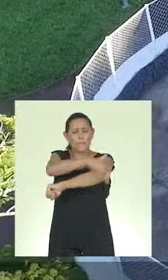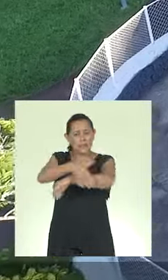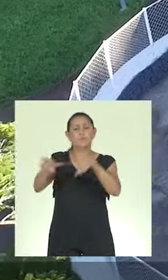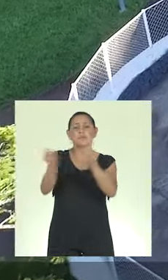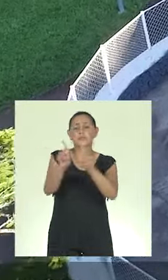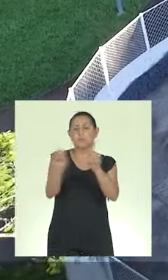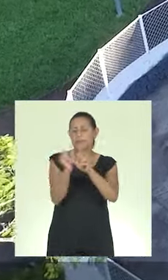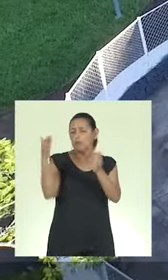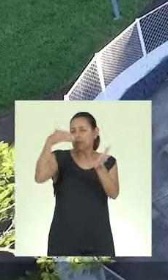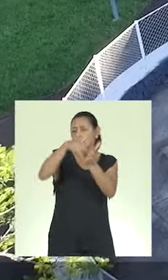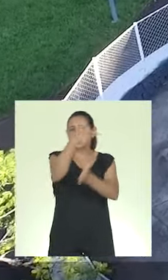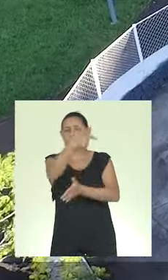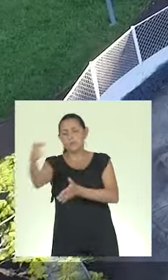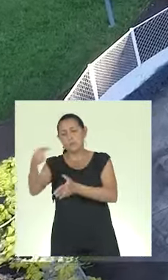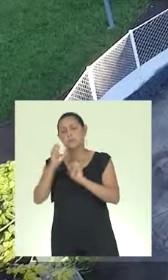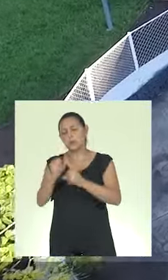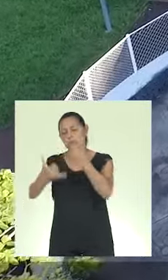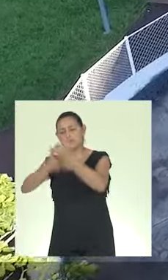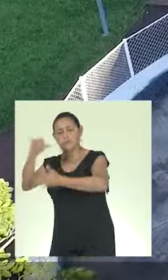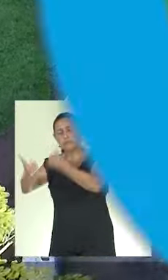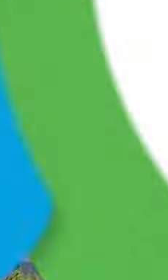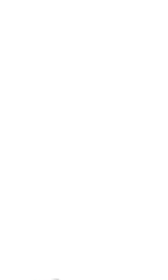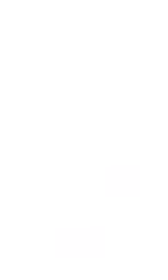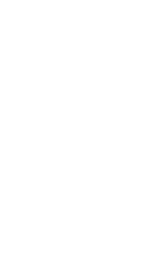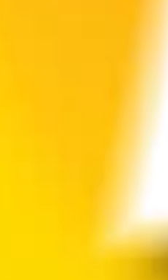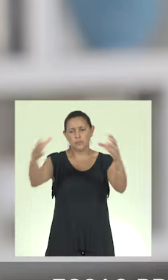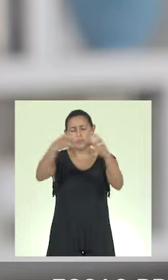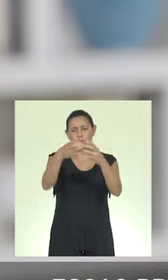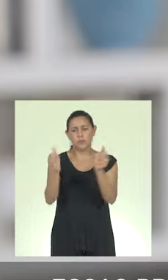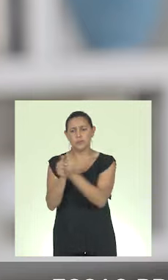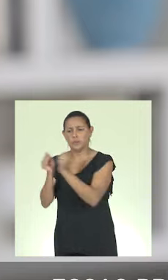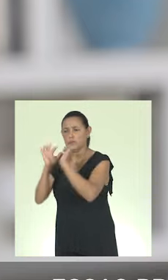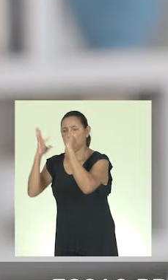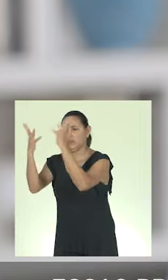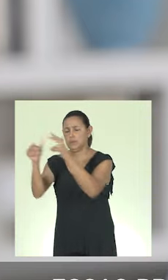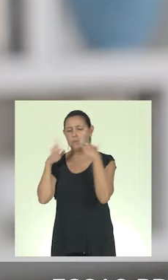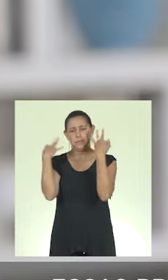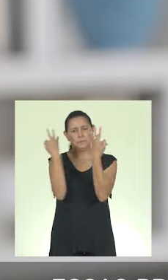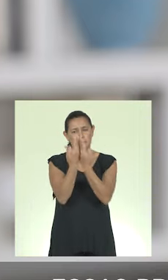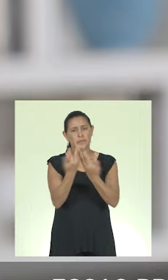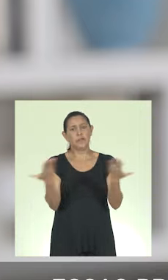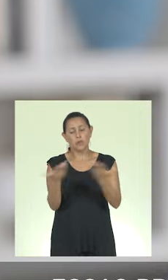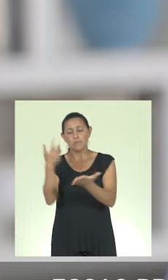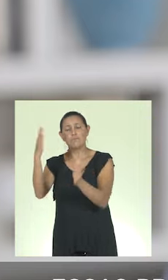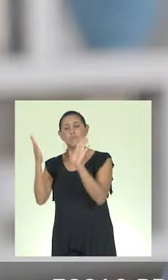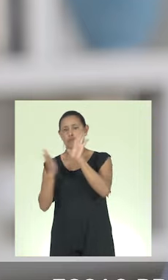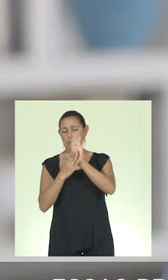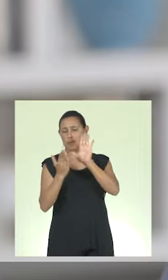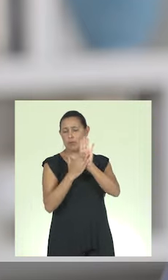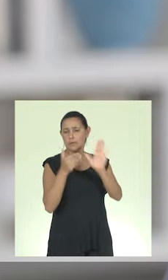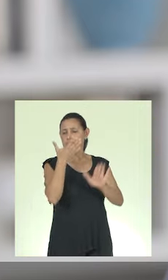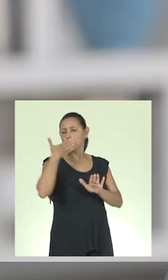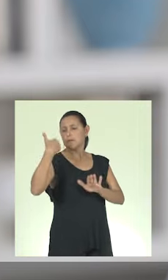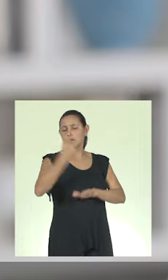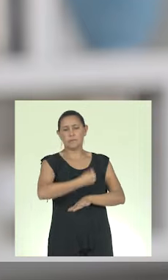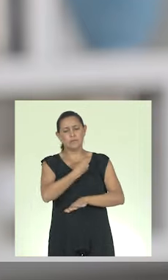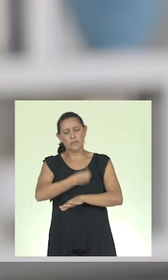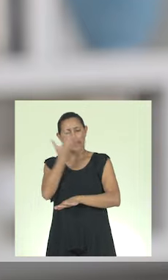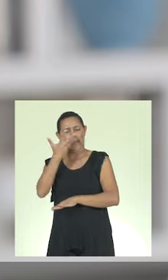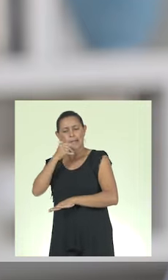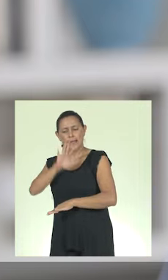de diversão e integração para toda a família. Essas propostas para melhorar a vida das crianças de Maringá não